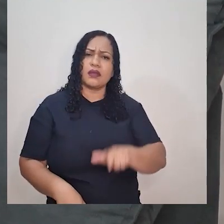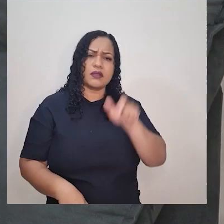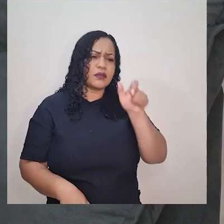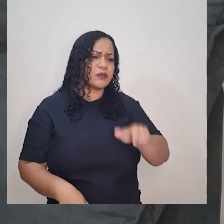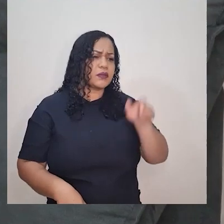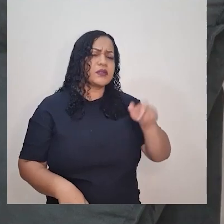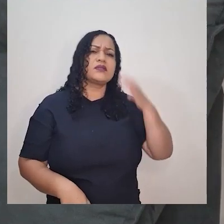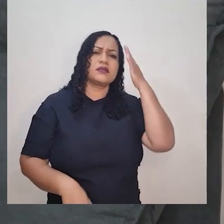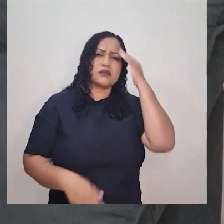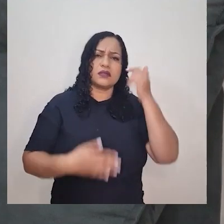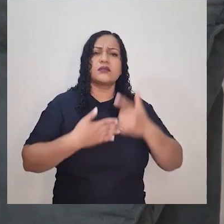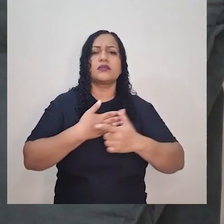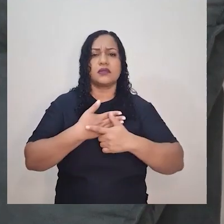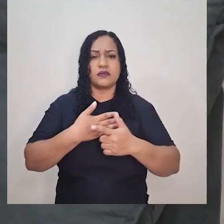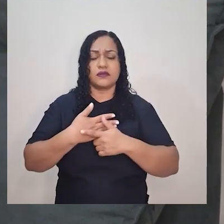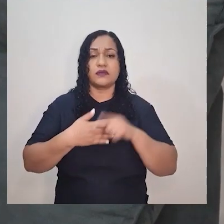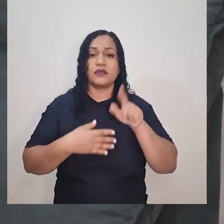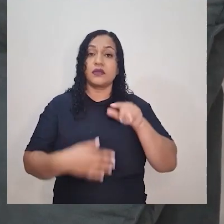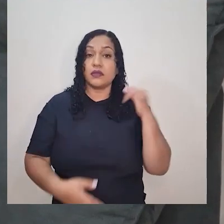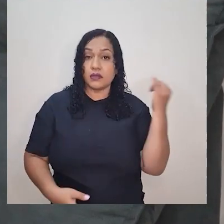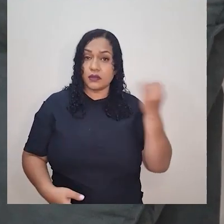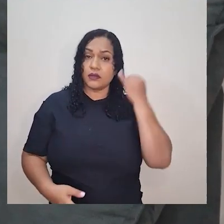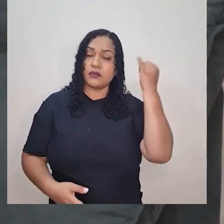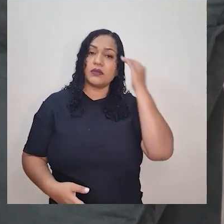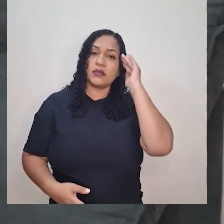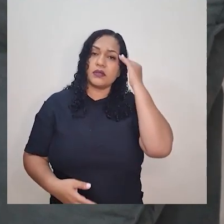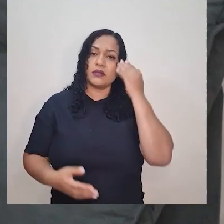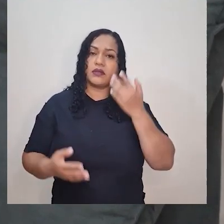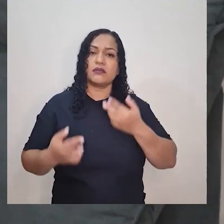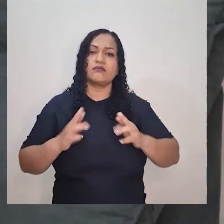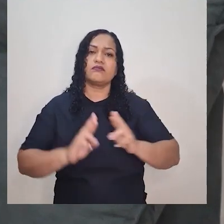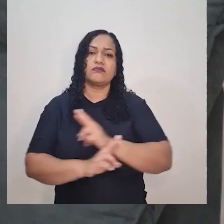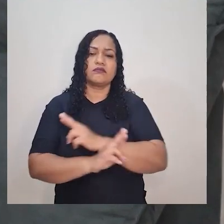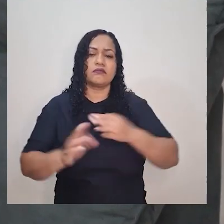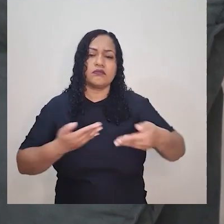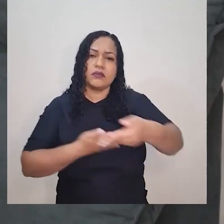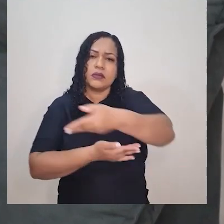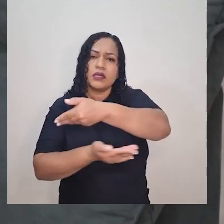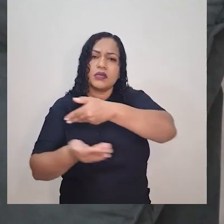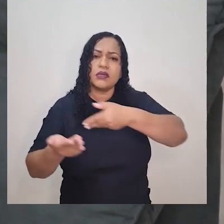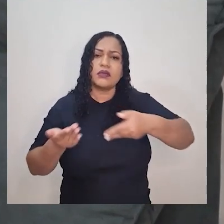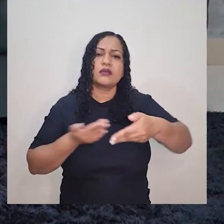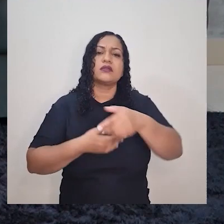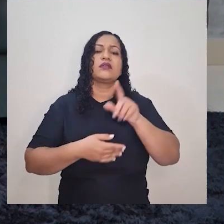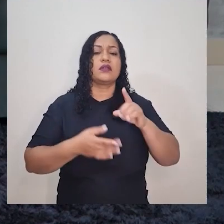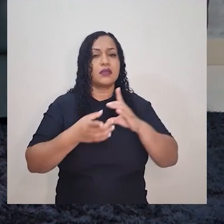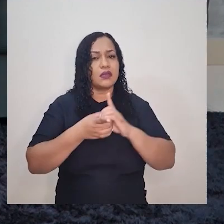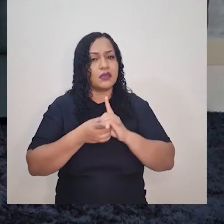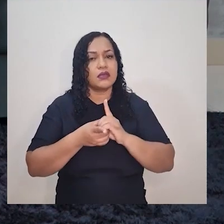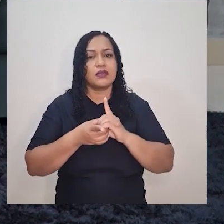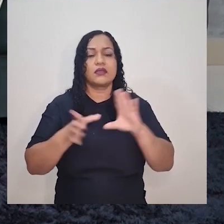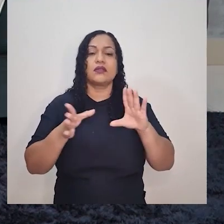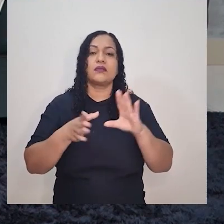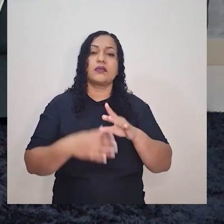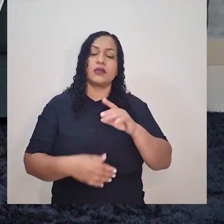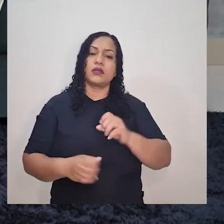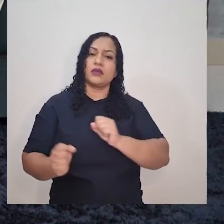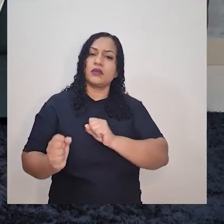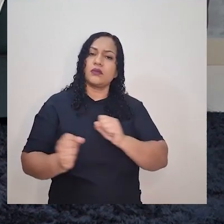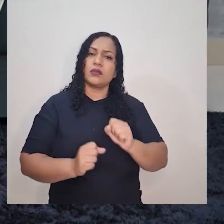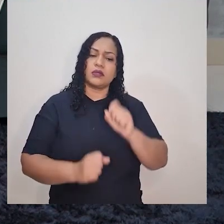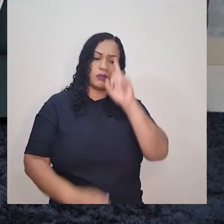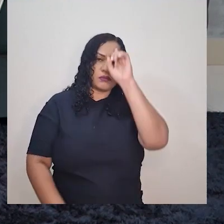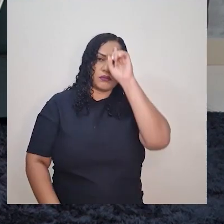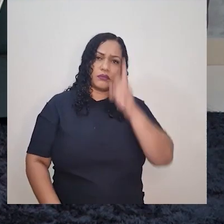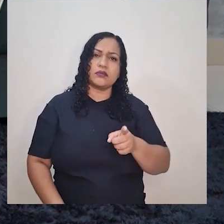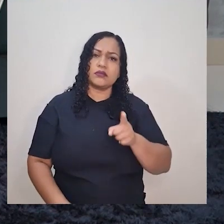seu papel, é importante entender que as relações elas se dão de forma democrática. E o poder de decisão, né, considerando